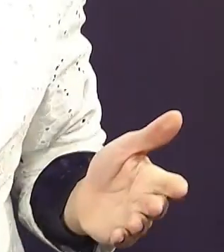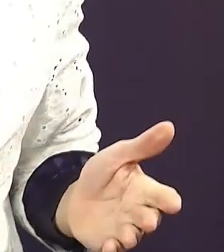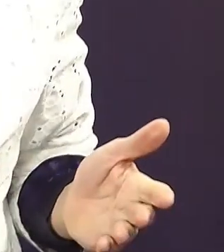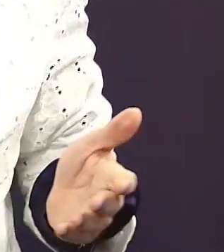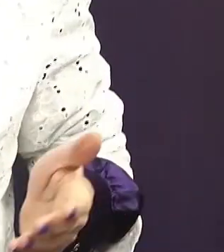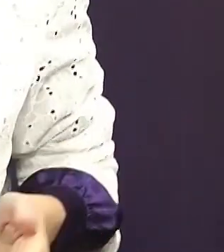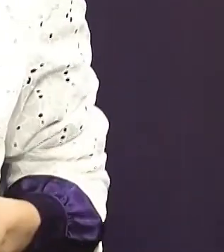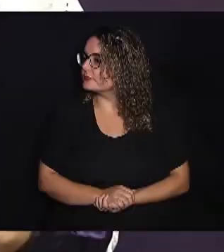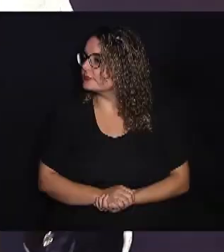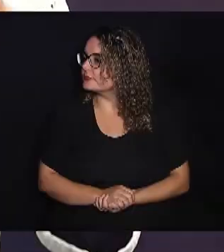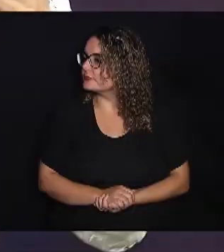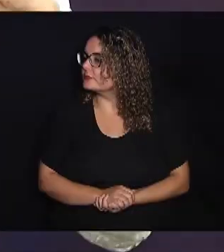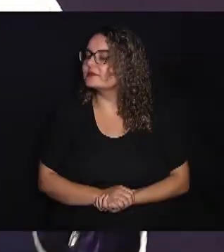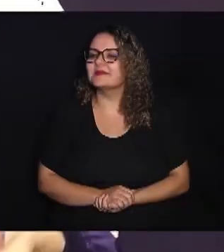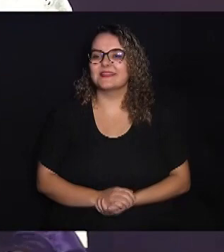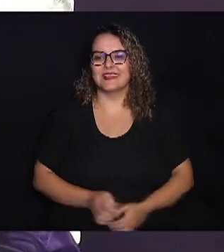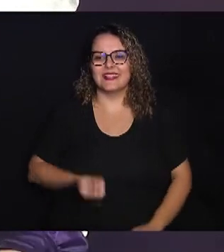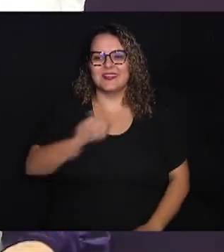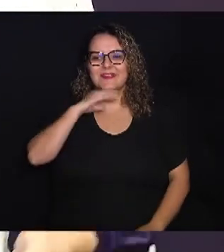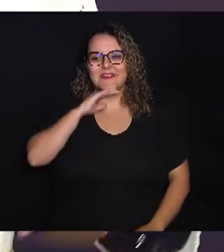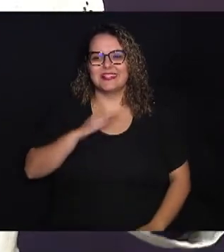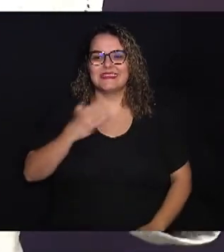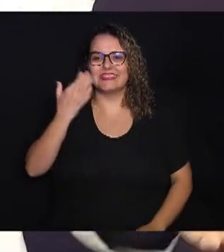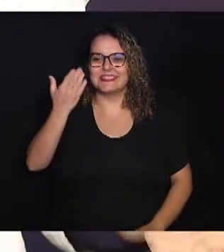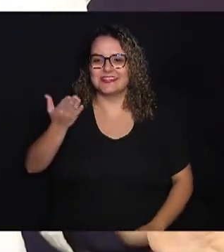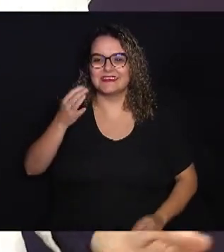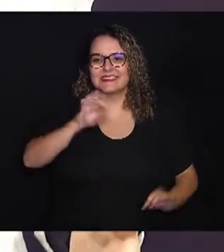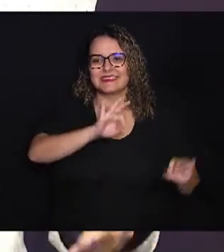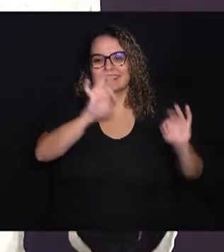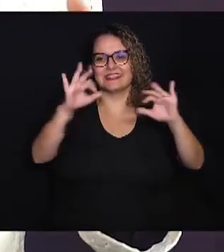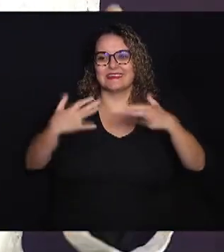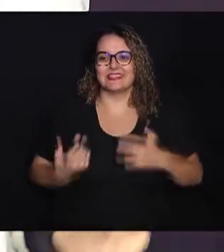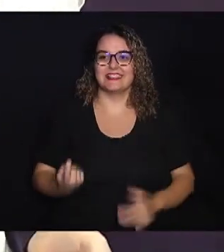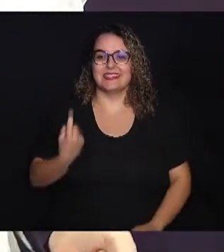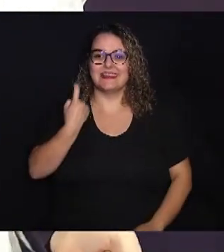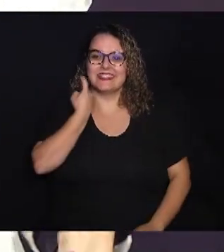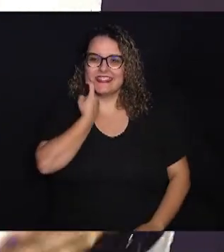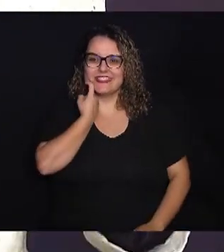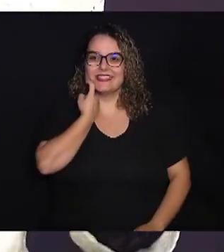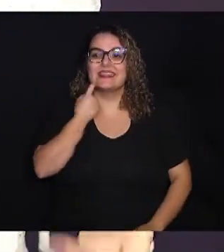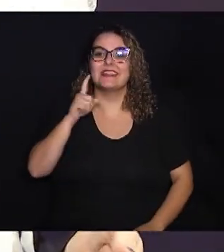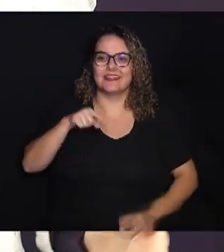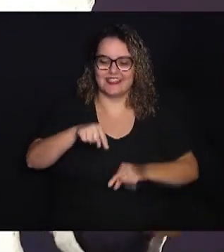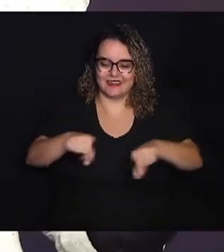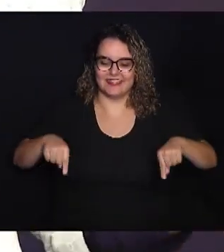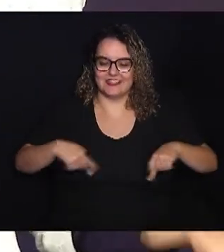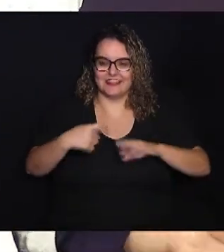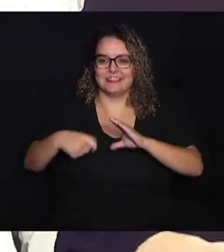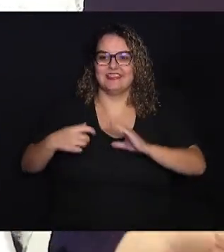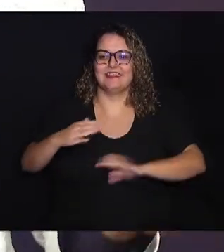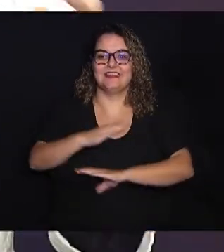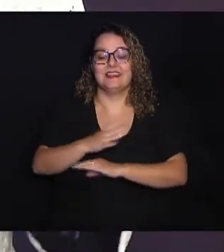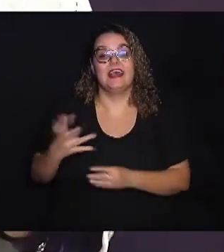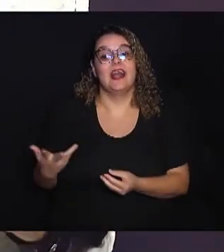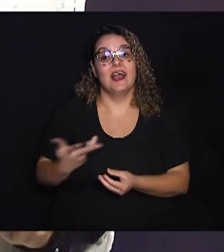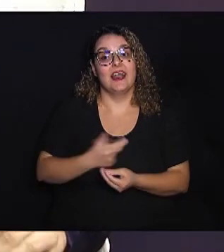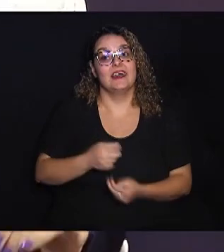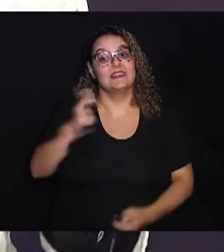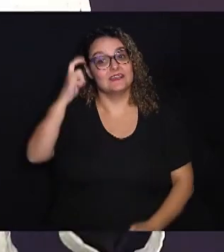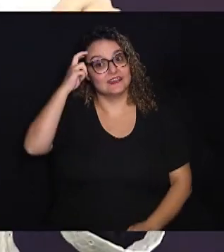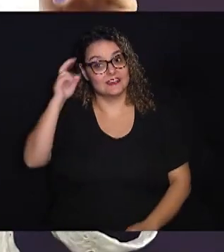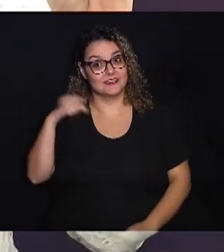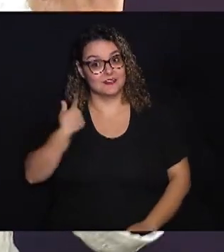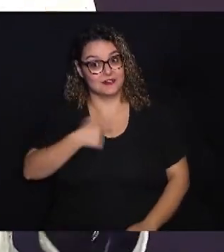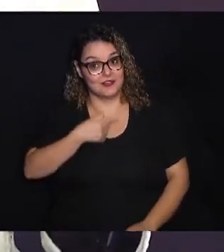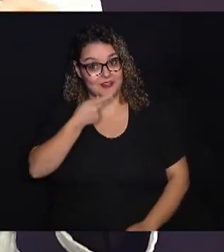Muito boa tarde a você que nos acompanha de casa. Hoje é sexta-feira, é dia de Estúdio Câmara, Artes e Cultura, e a gente vai falar